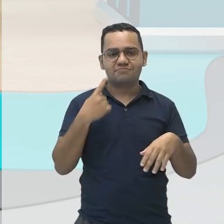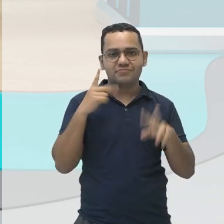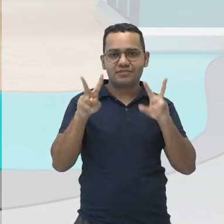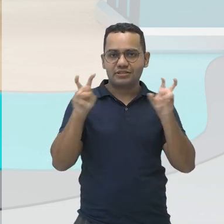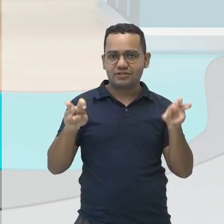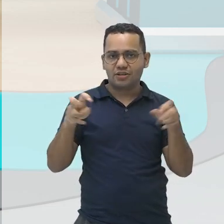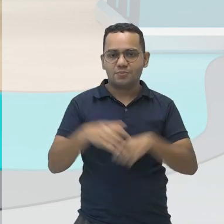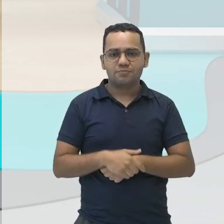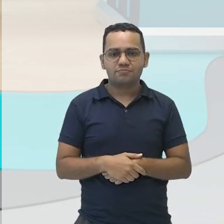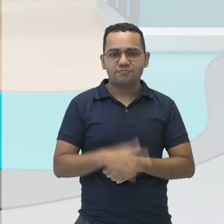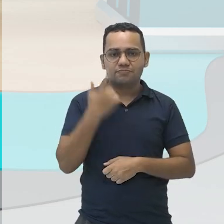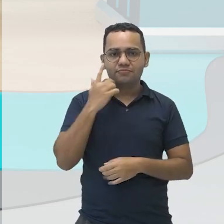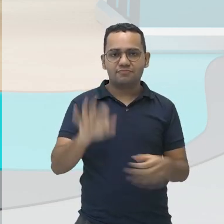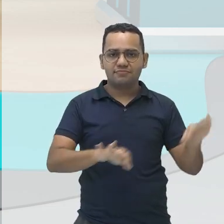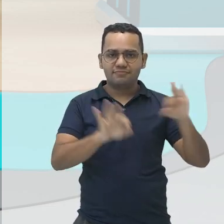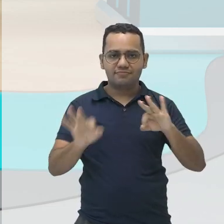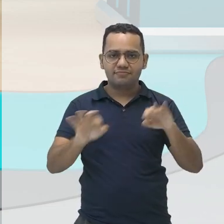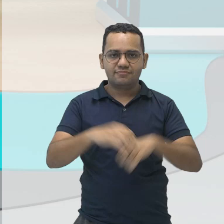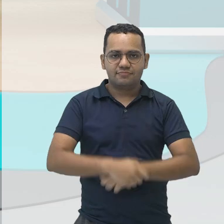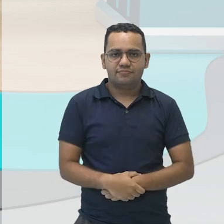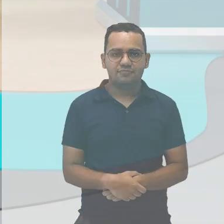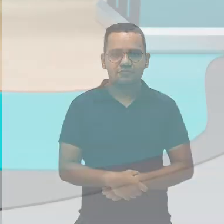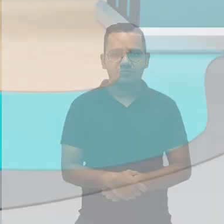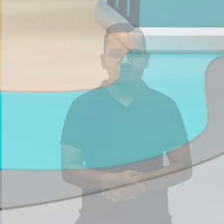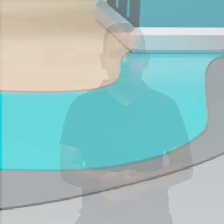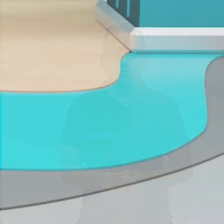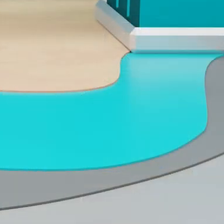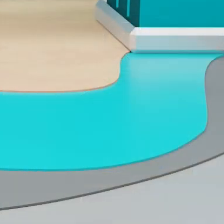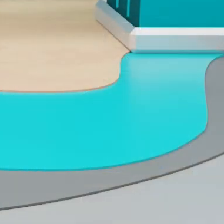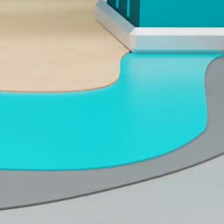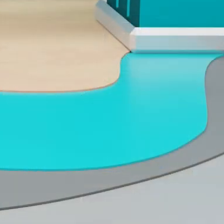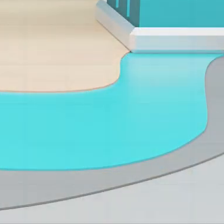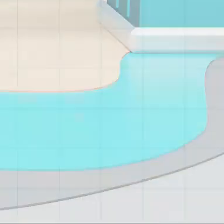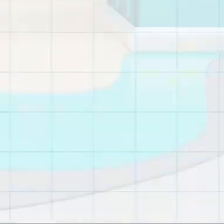nossa aula. Então, vamos iniciá-la.